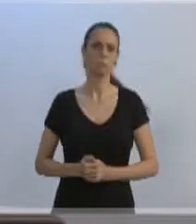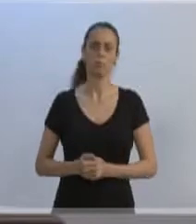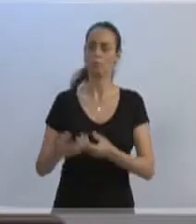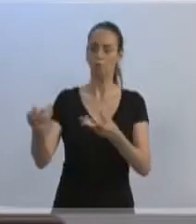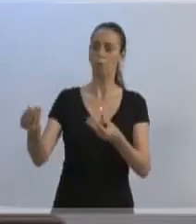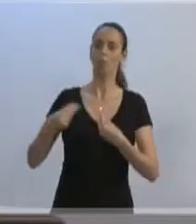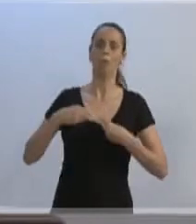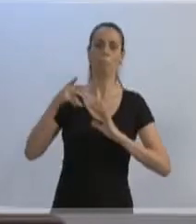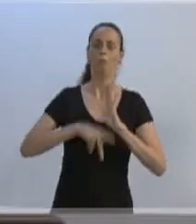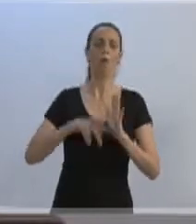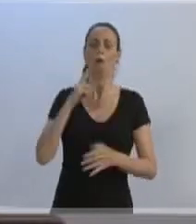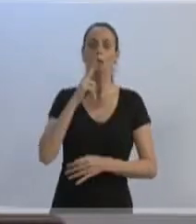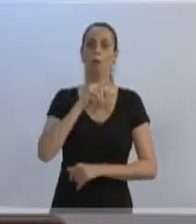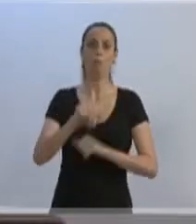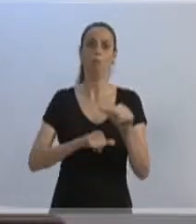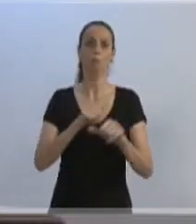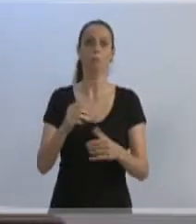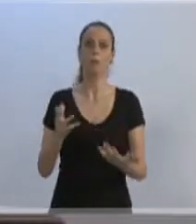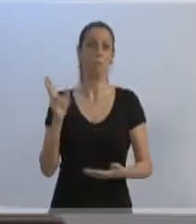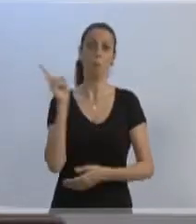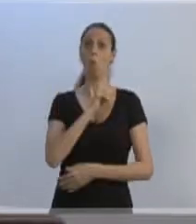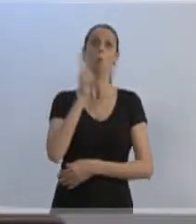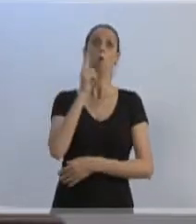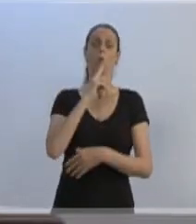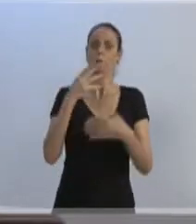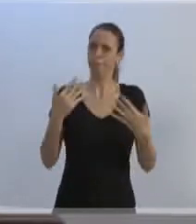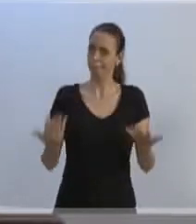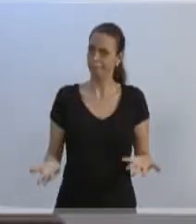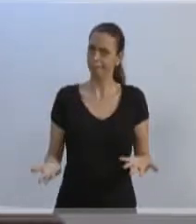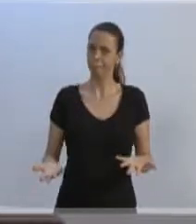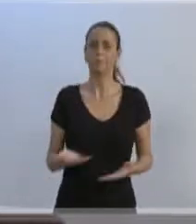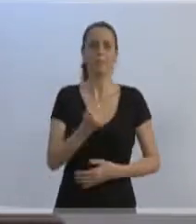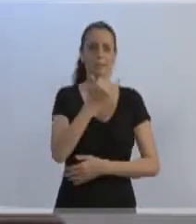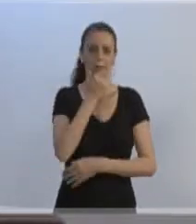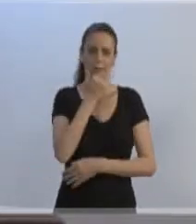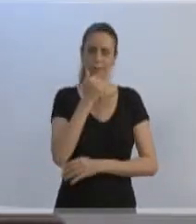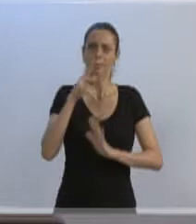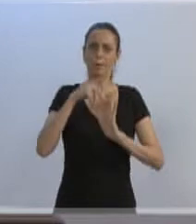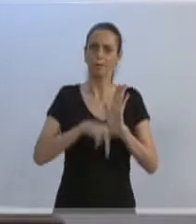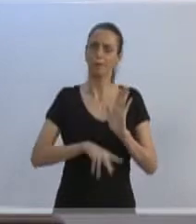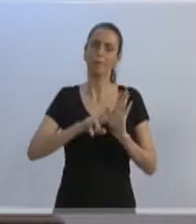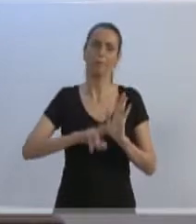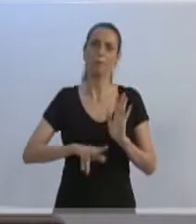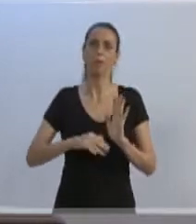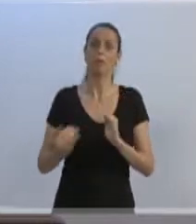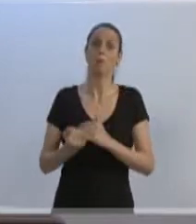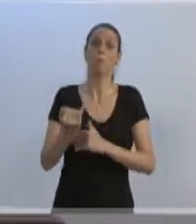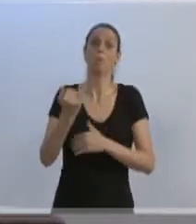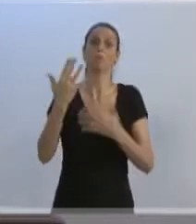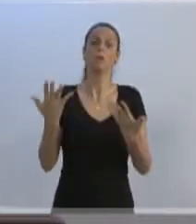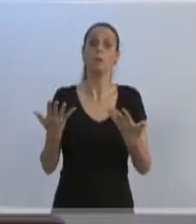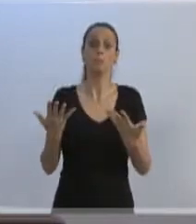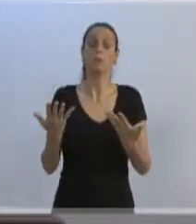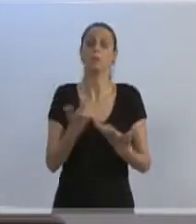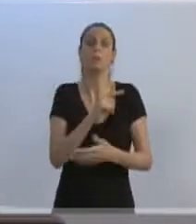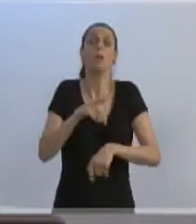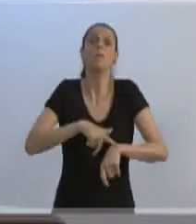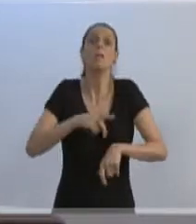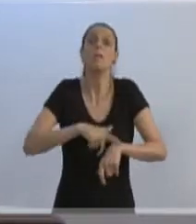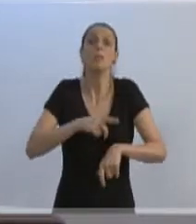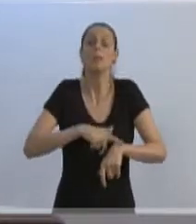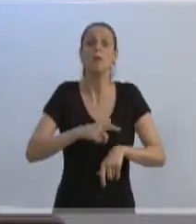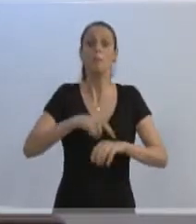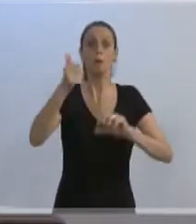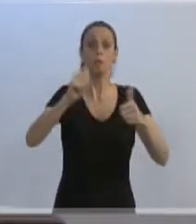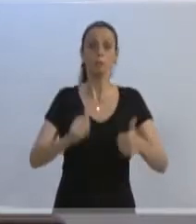alguns projetos projetos relevantes né e em especial que a gente não tem é tempo suficiente para analisar eu